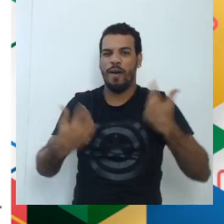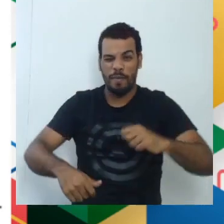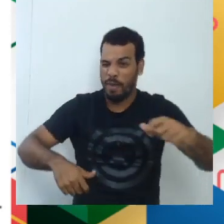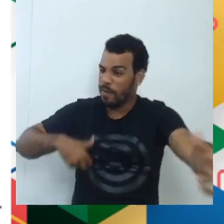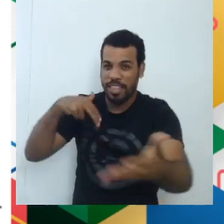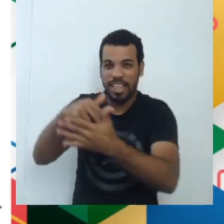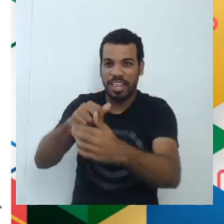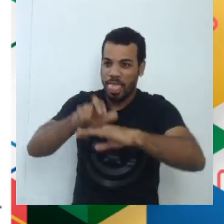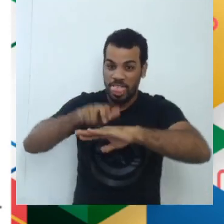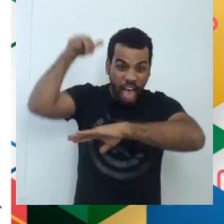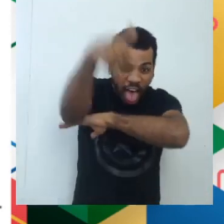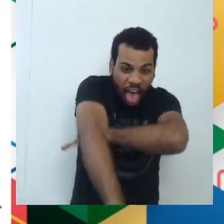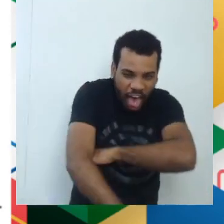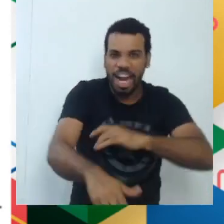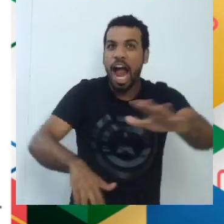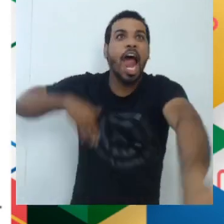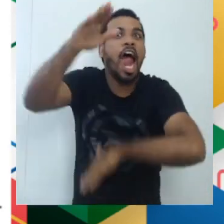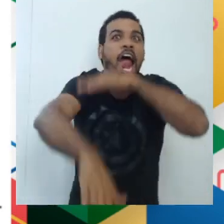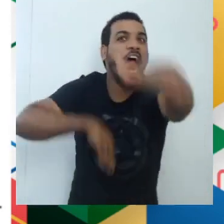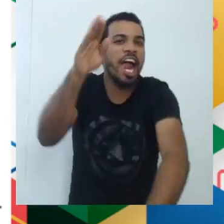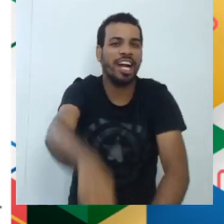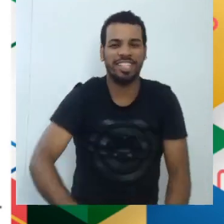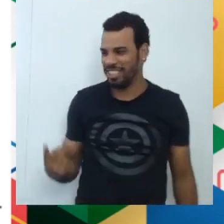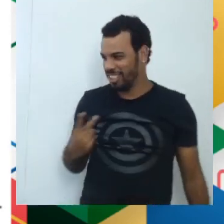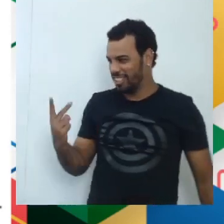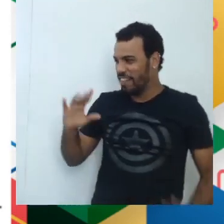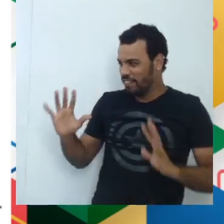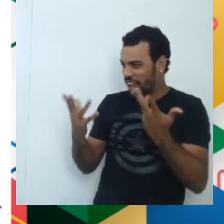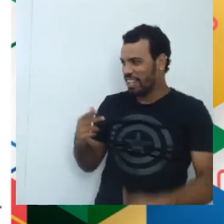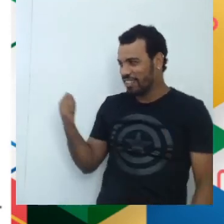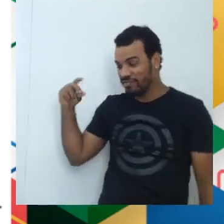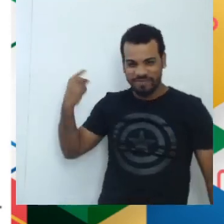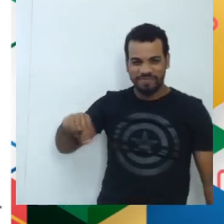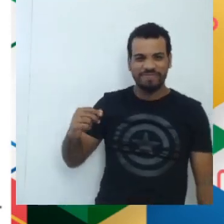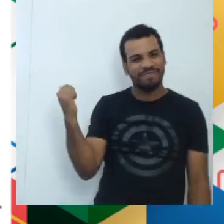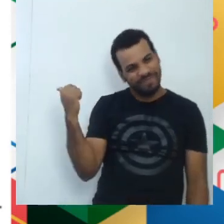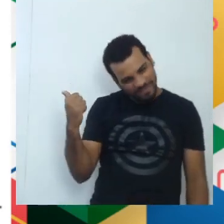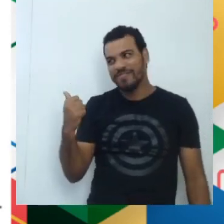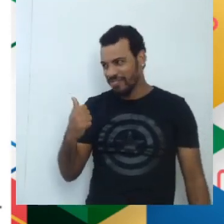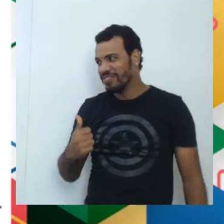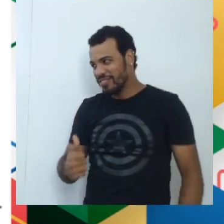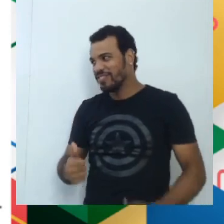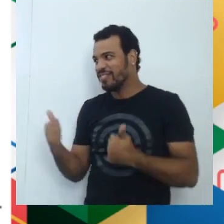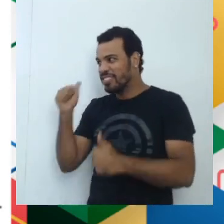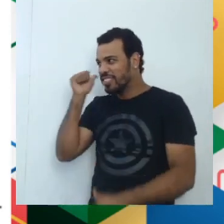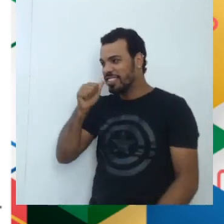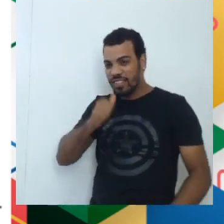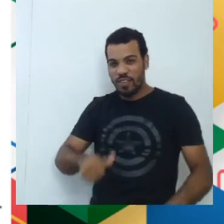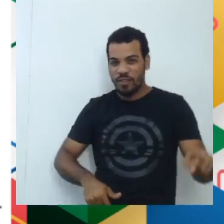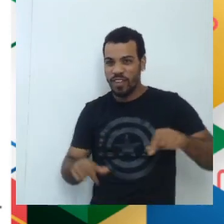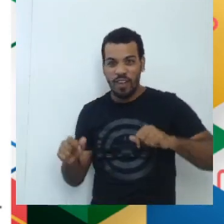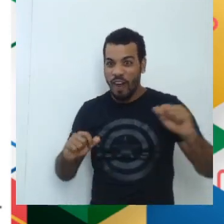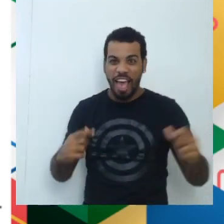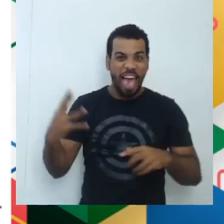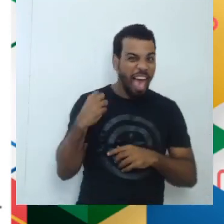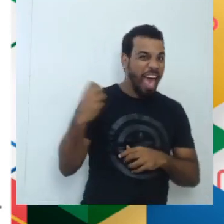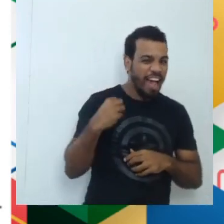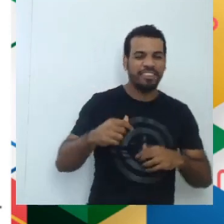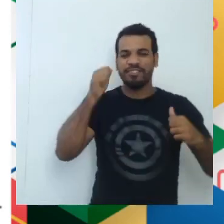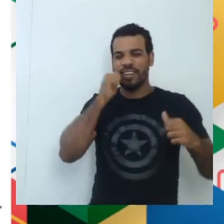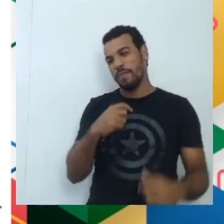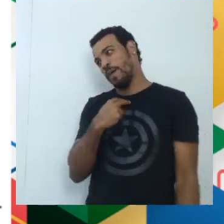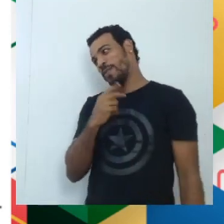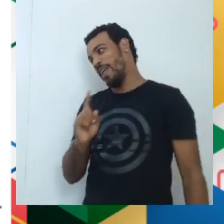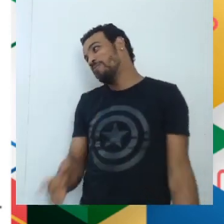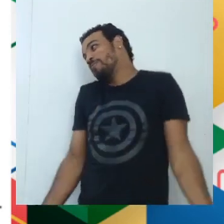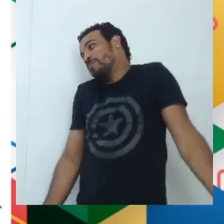ali no rio. Darley é meu parceiro de festa, hein? A gente vai aproveitar carnaval junto. As mulheres tudo pegando no pé da gente. Pode não.